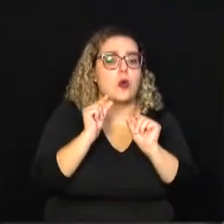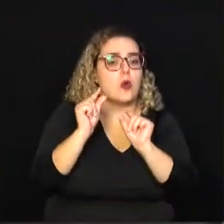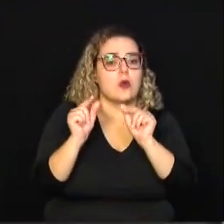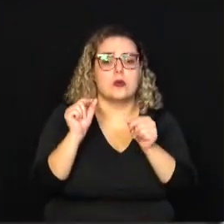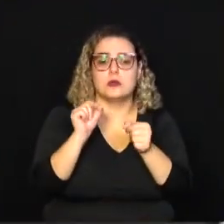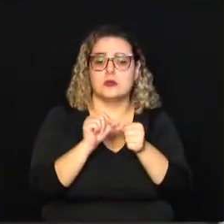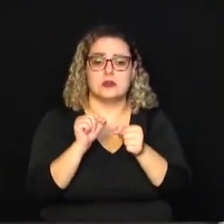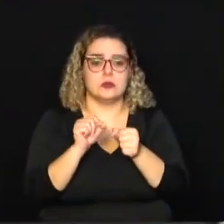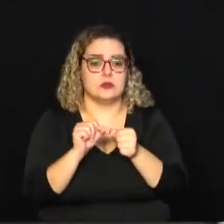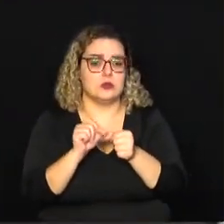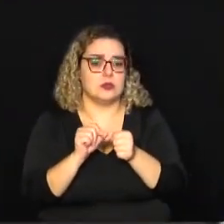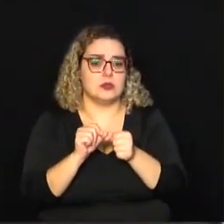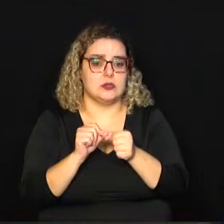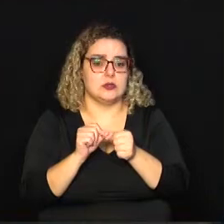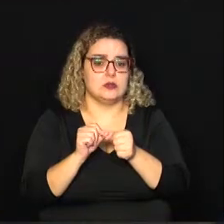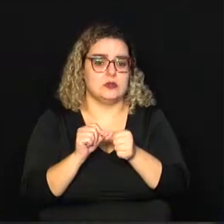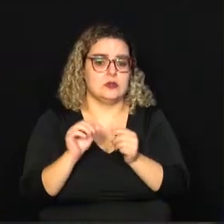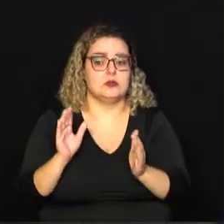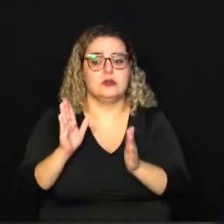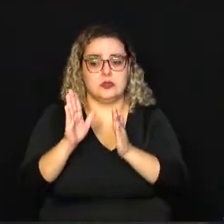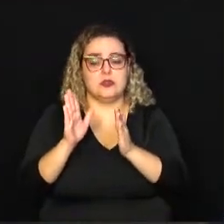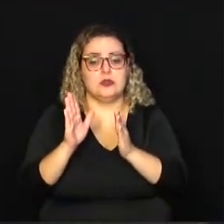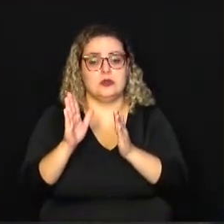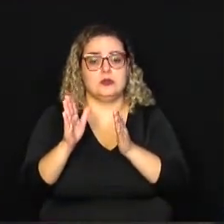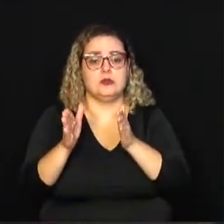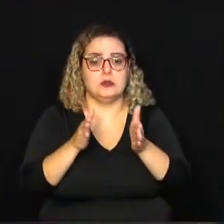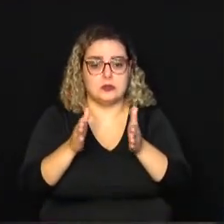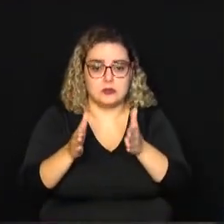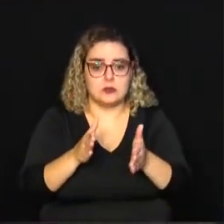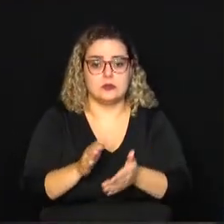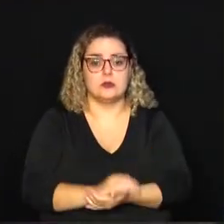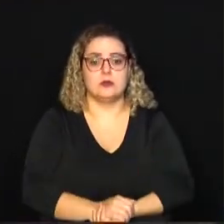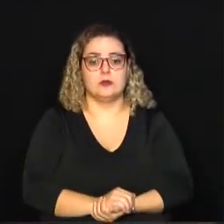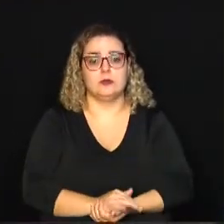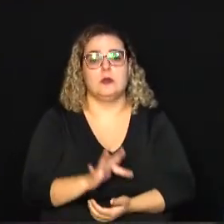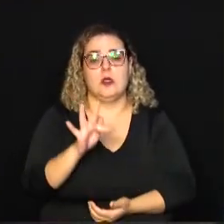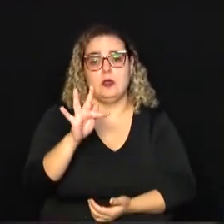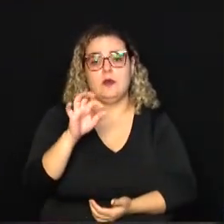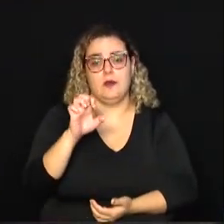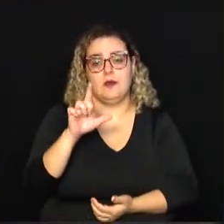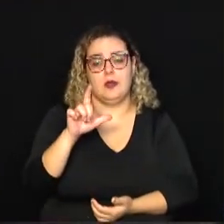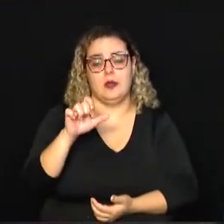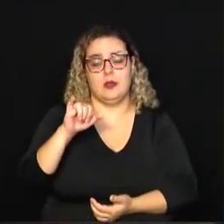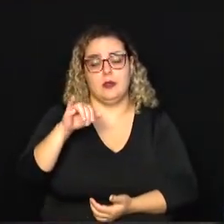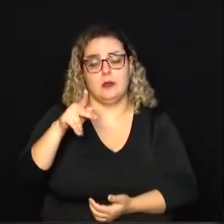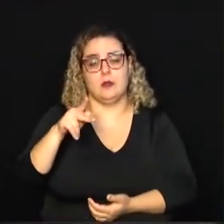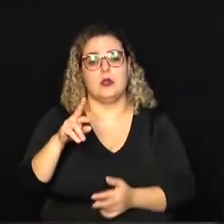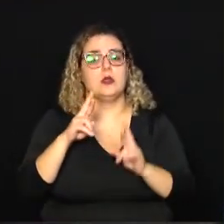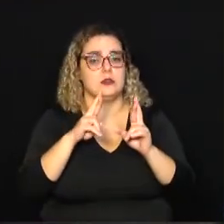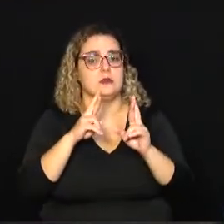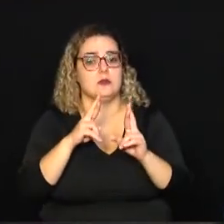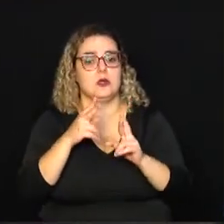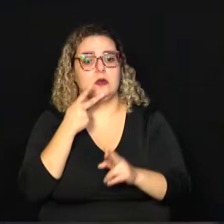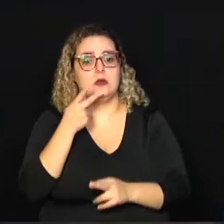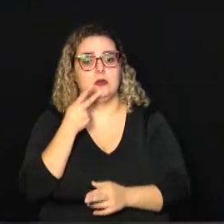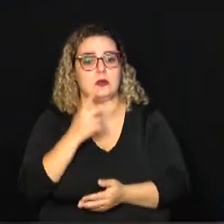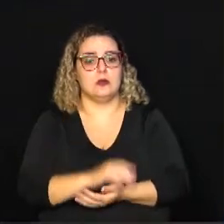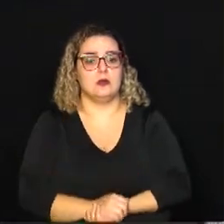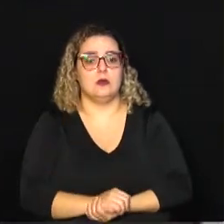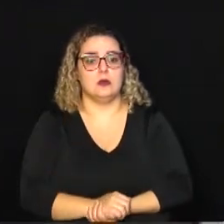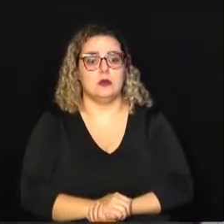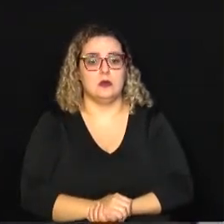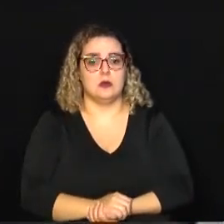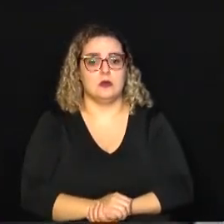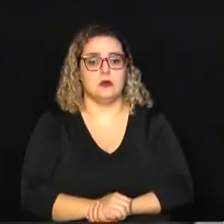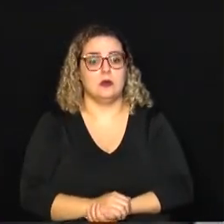feito diante dessas medidas. Mas, enfim, Felipe, espero ter respondido e a gente vai continuar